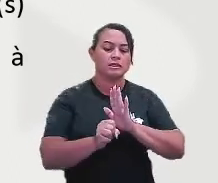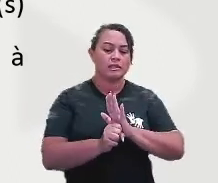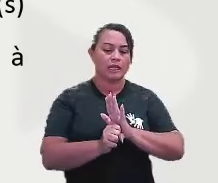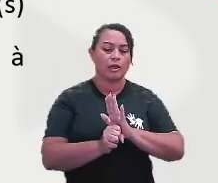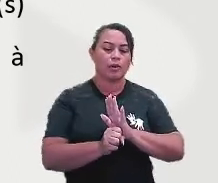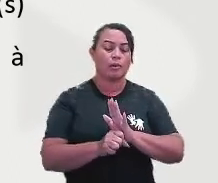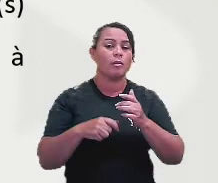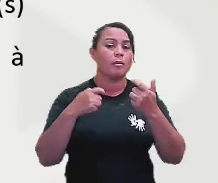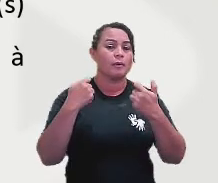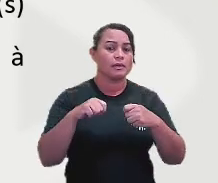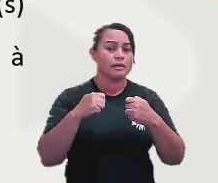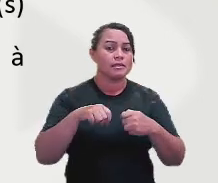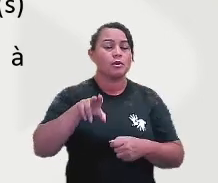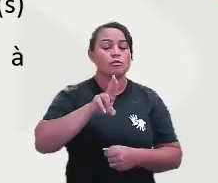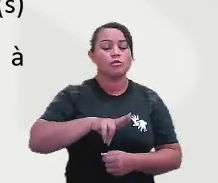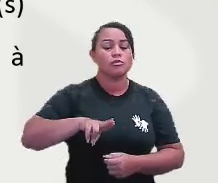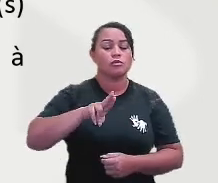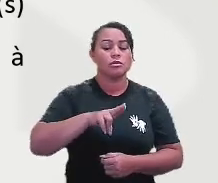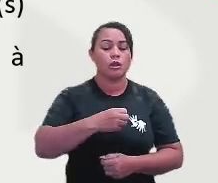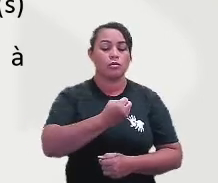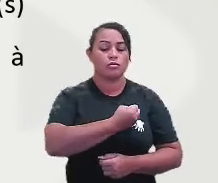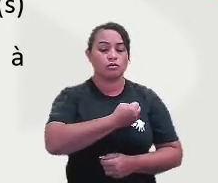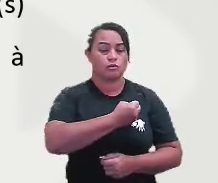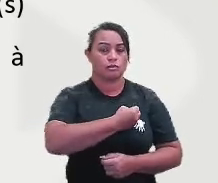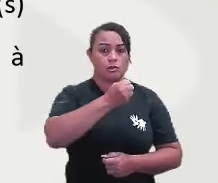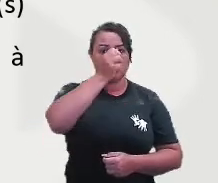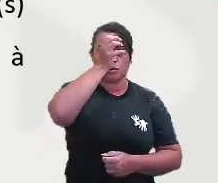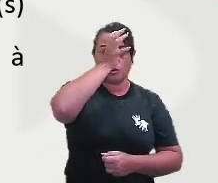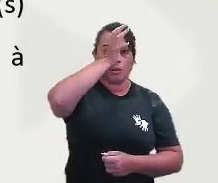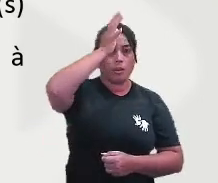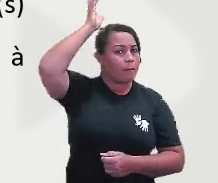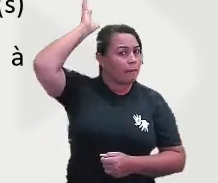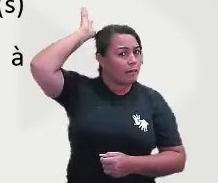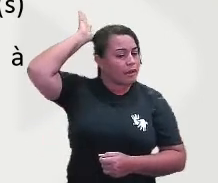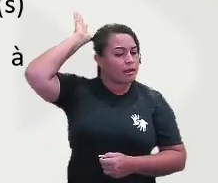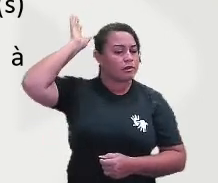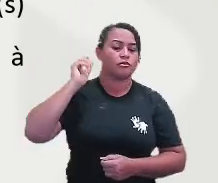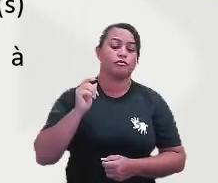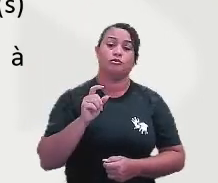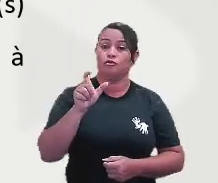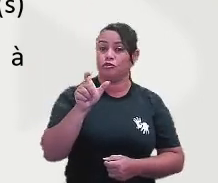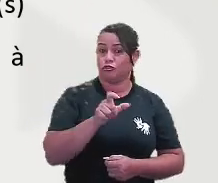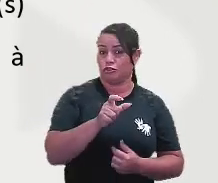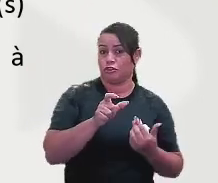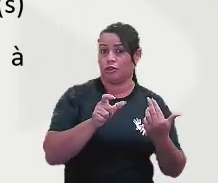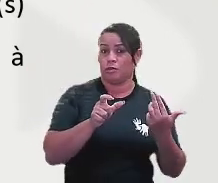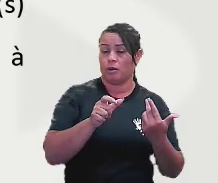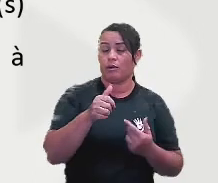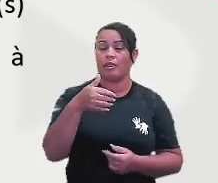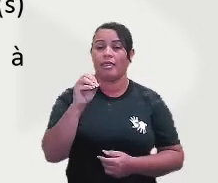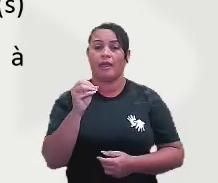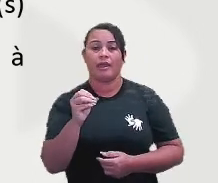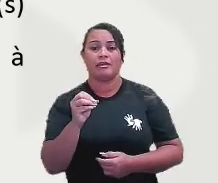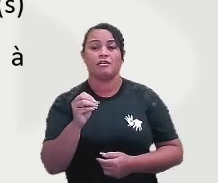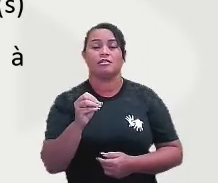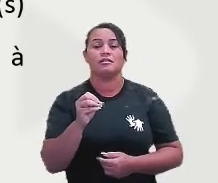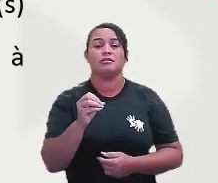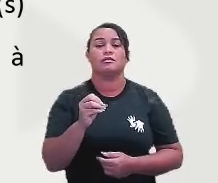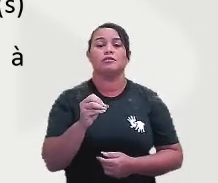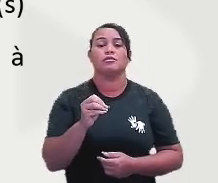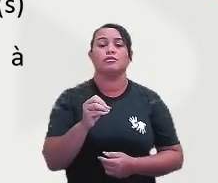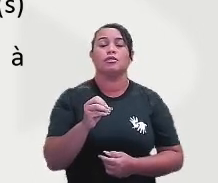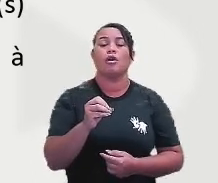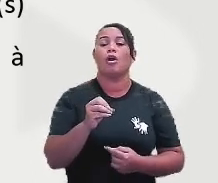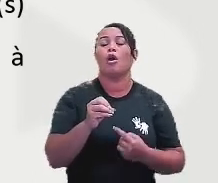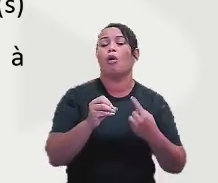utilizam os algarismos romanos. O X, que representa o 10, o 1, né, que é